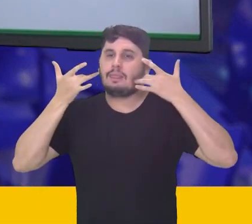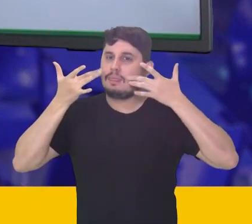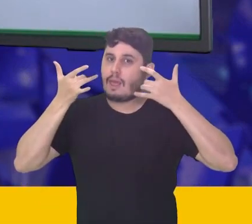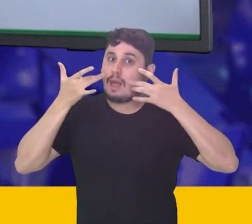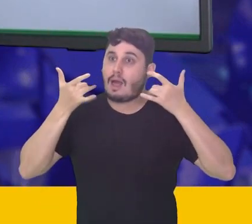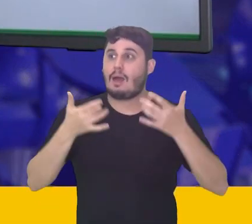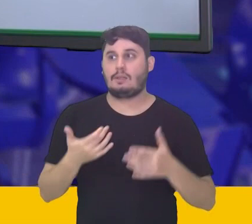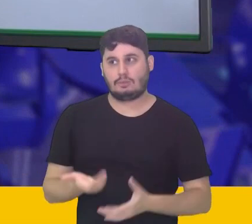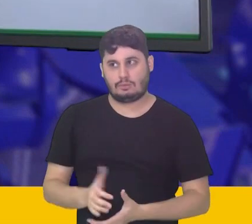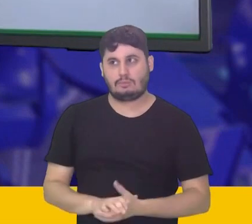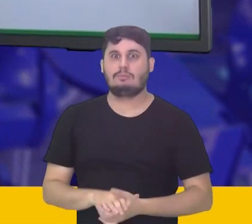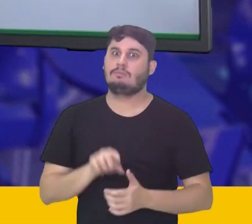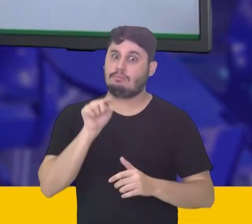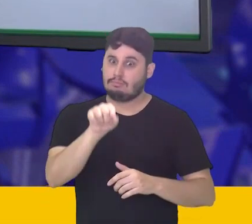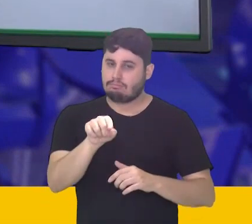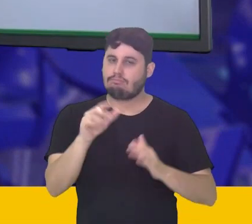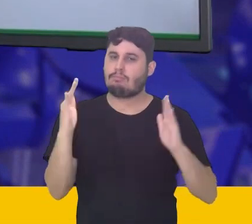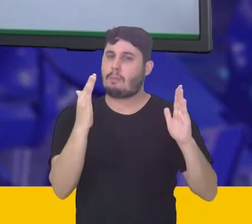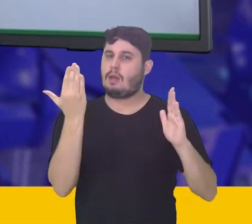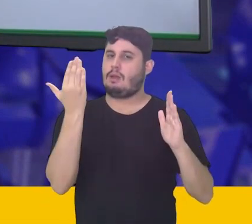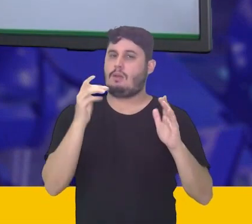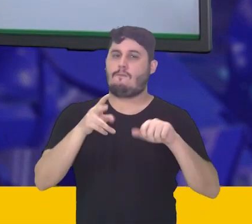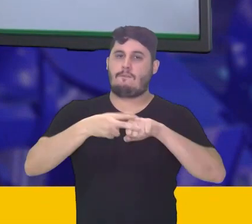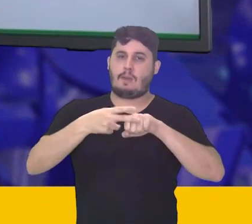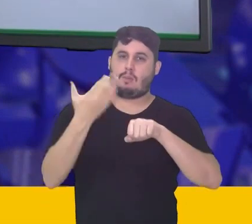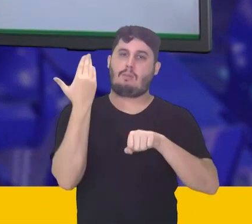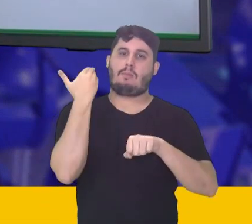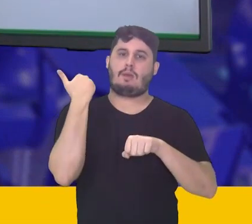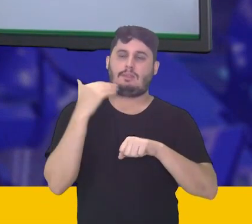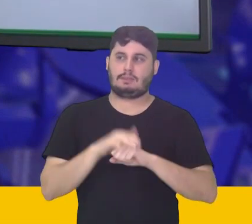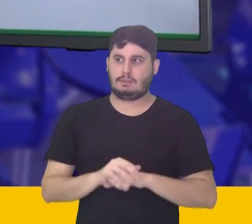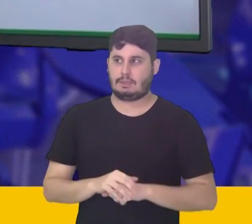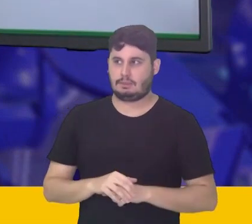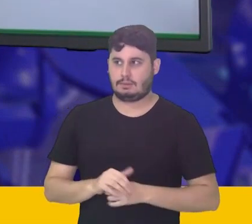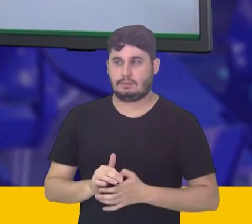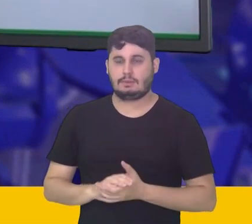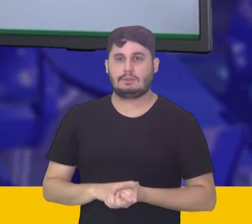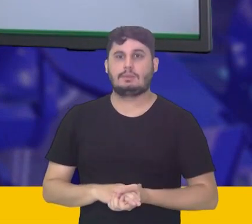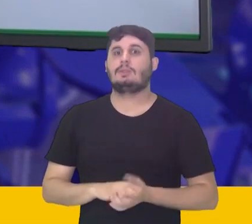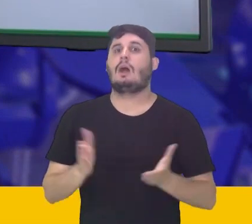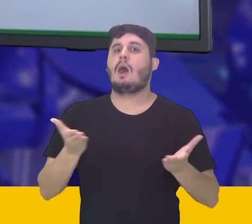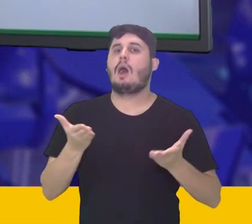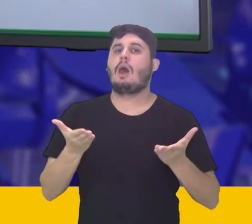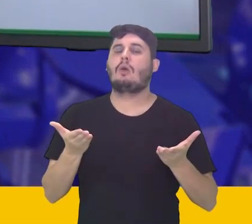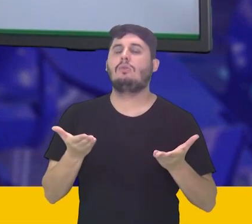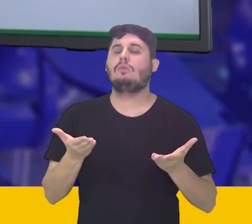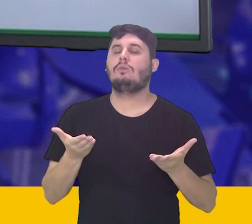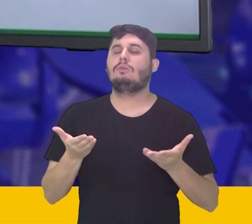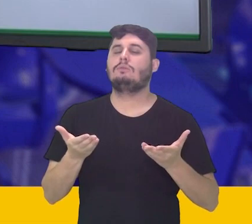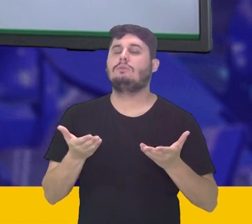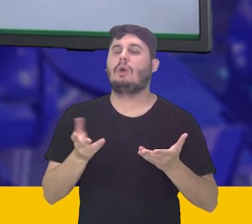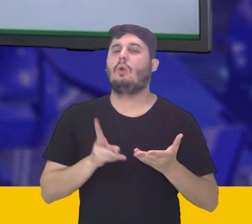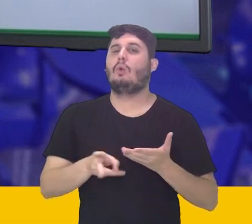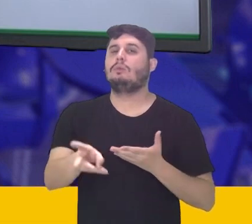ok? Passado também, past. E agora a gente já vai falar, certo?